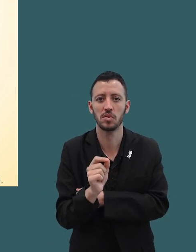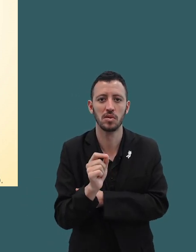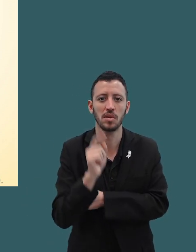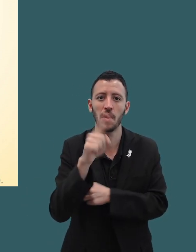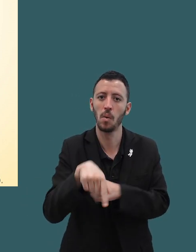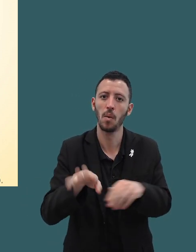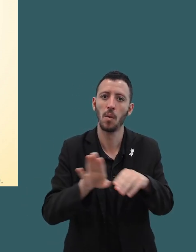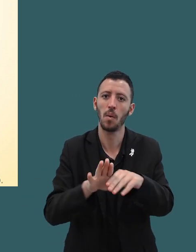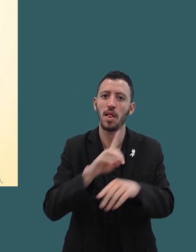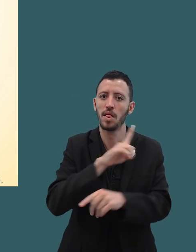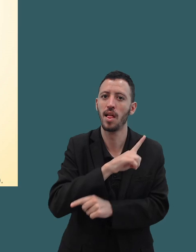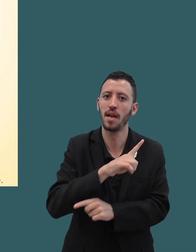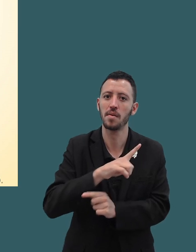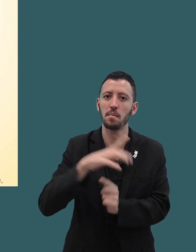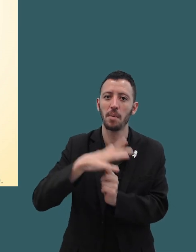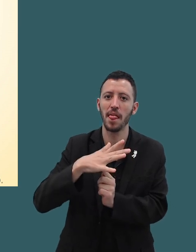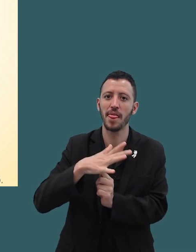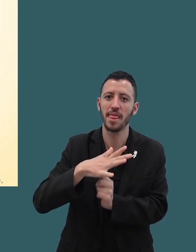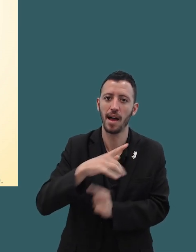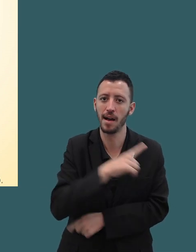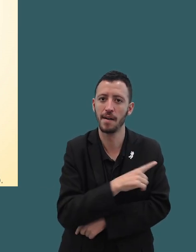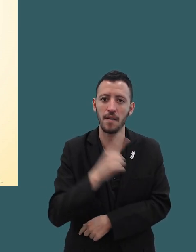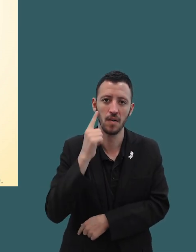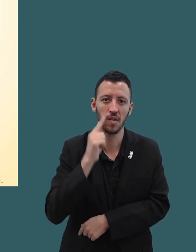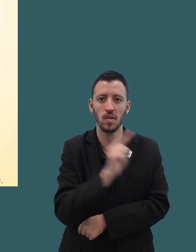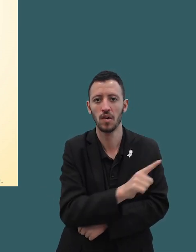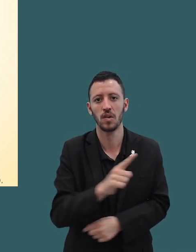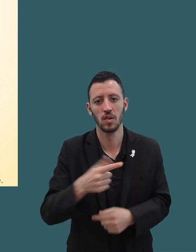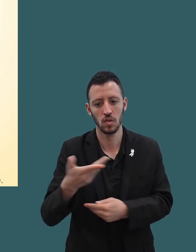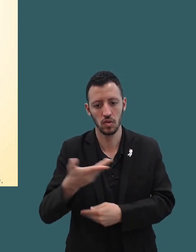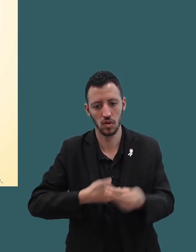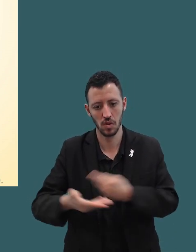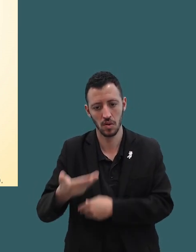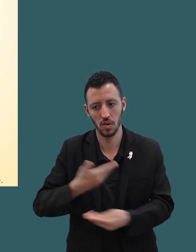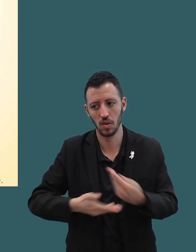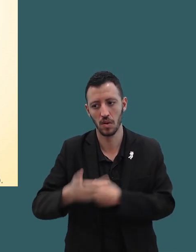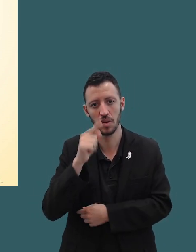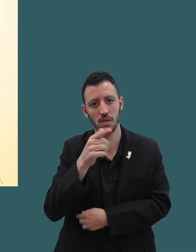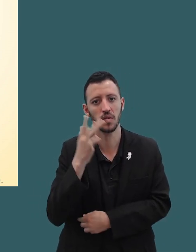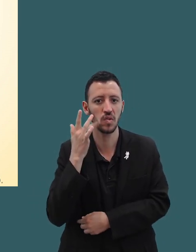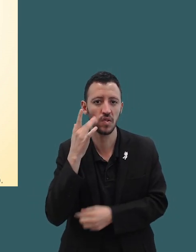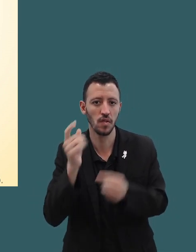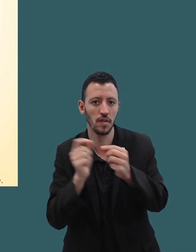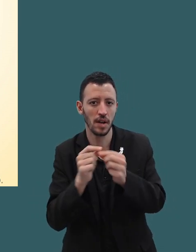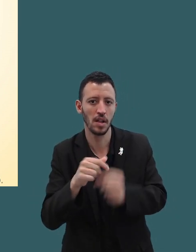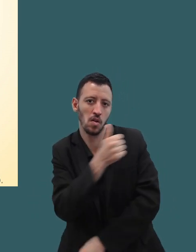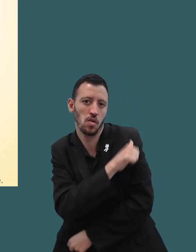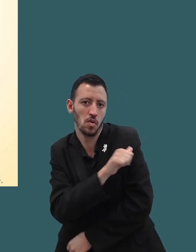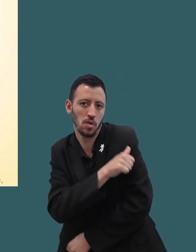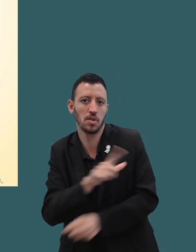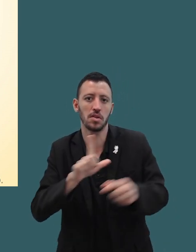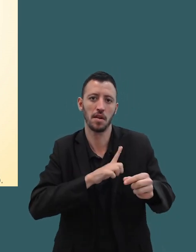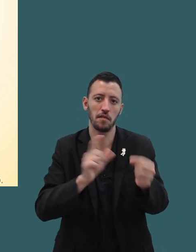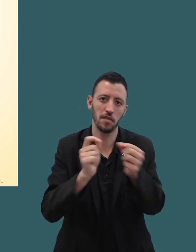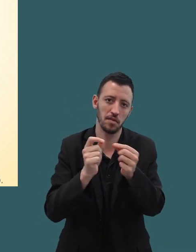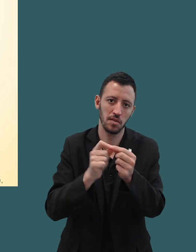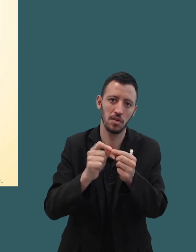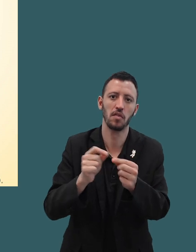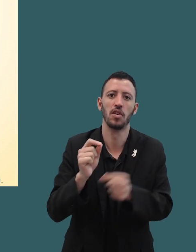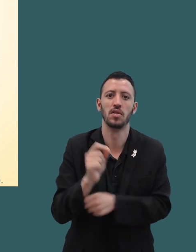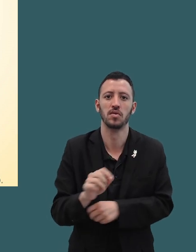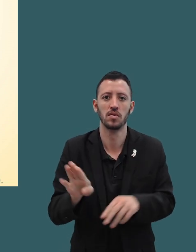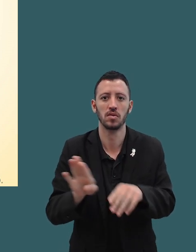no Paraná, que também dialogam com o que o Ceará está fazendo, dialogam com o que o Rio de Janeiro está fazendo, dialogam com o